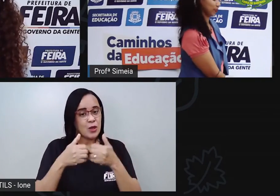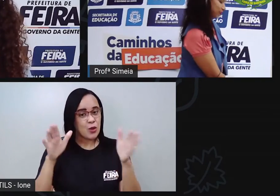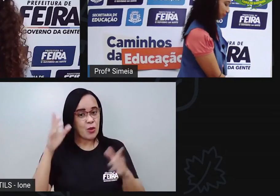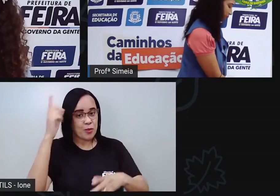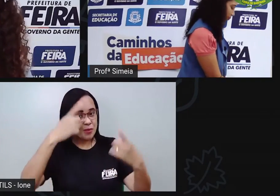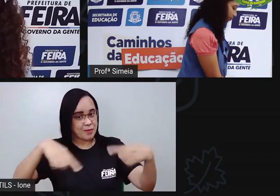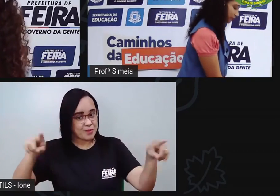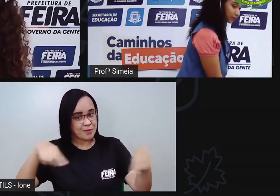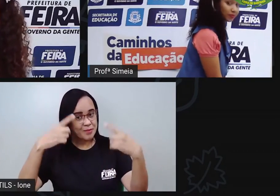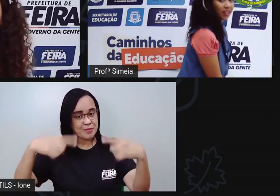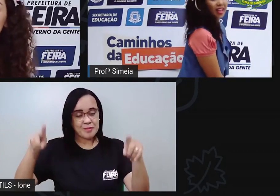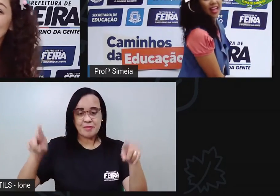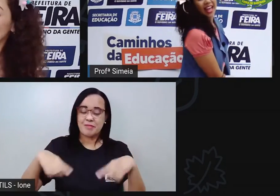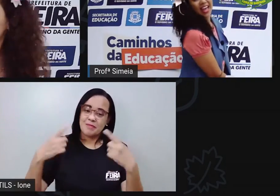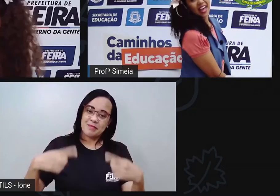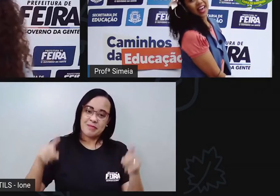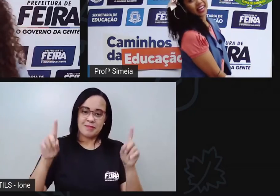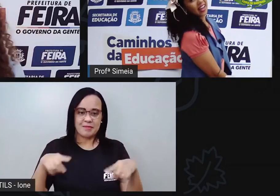cantando